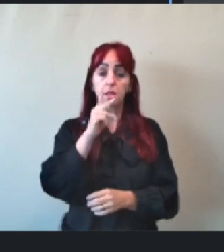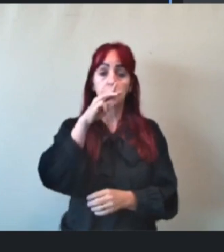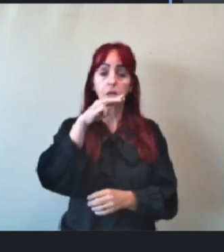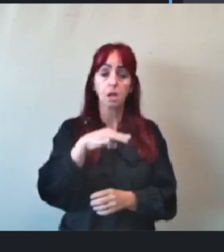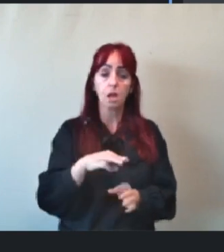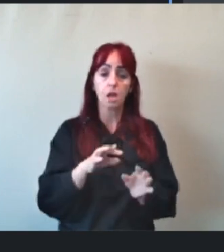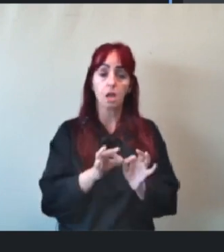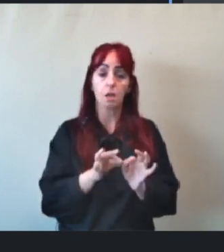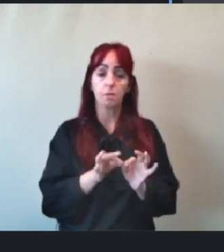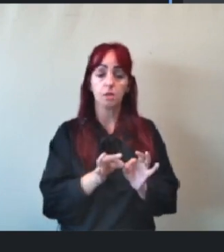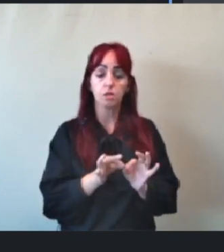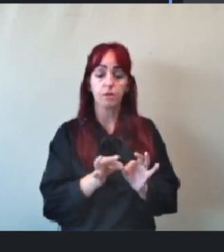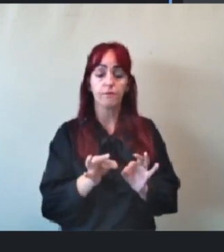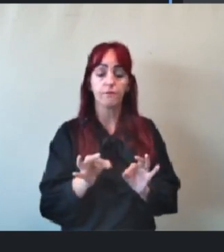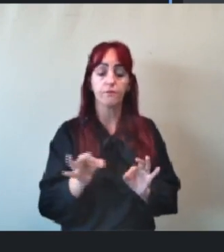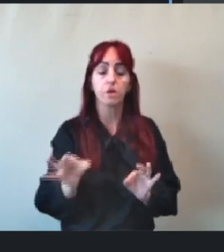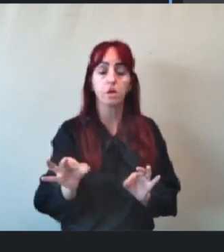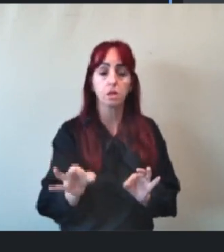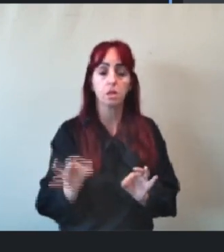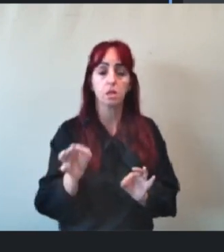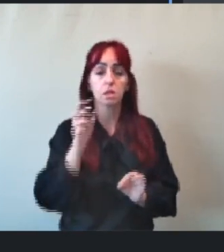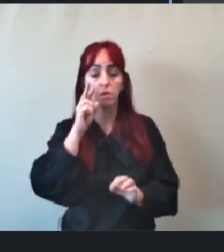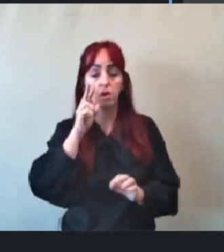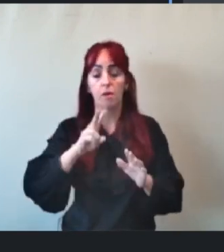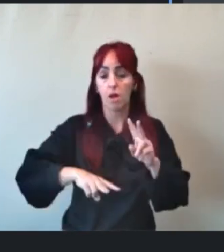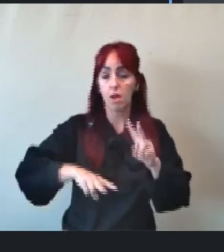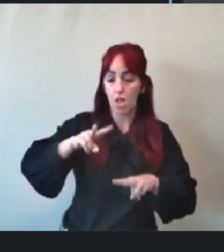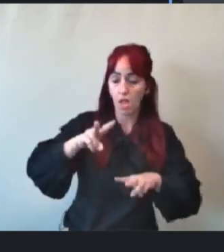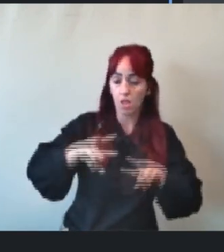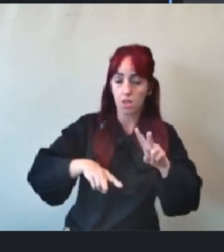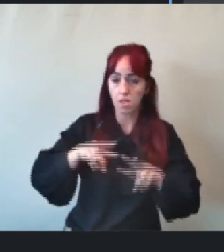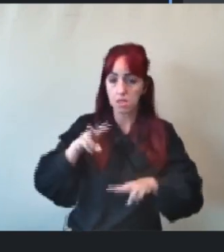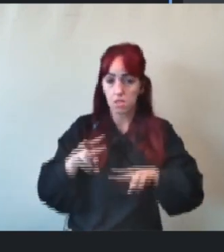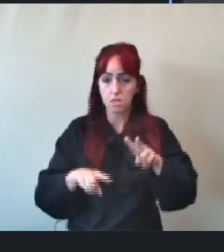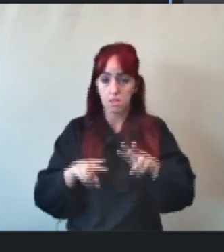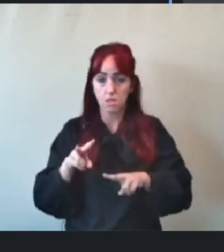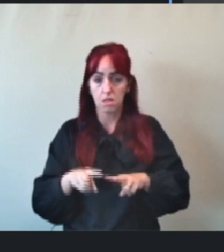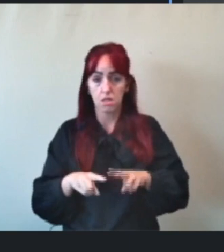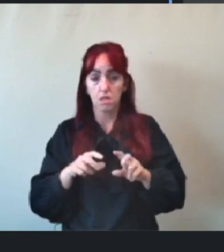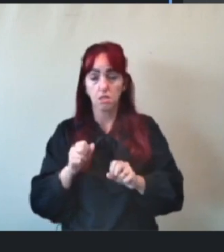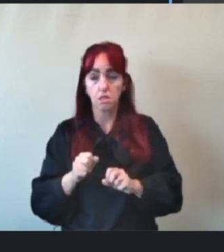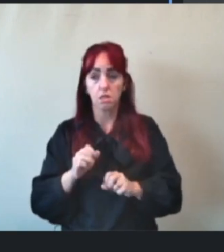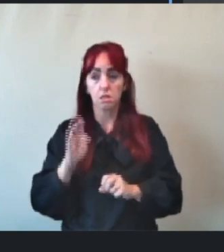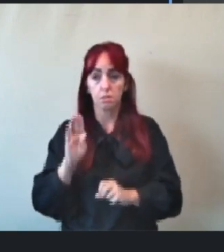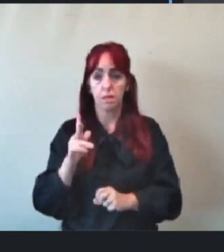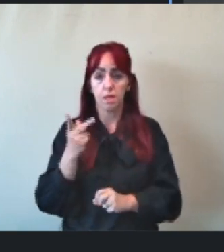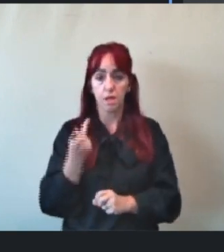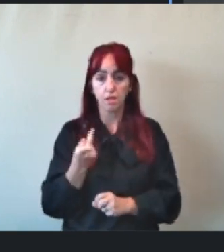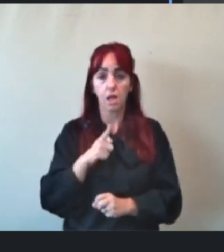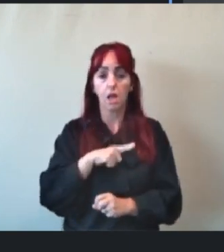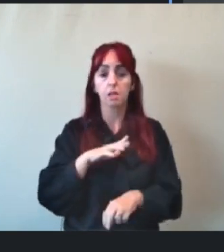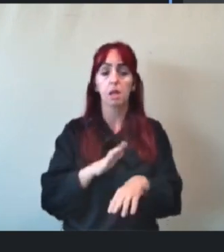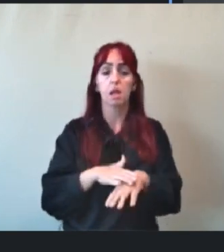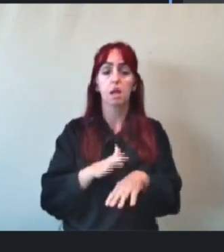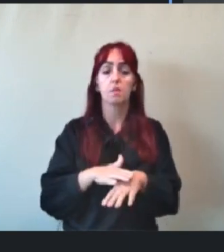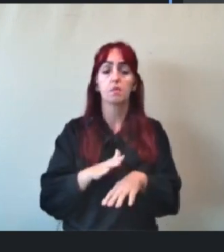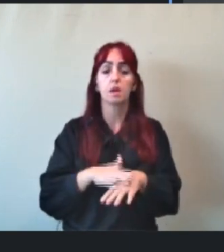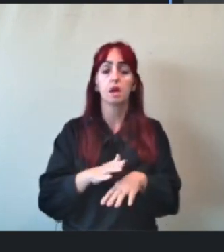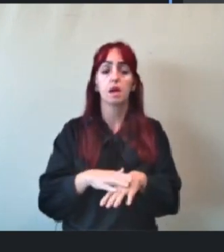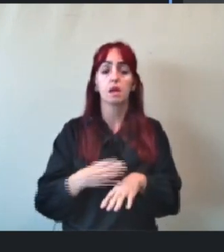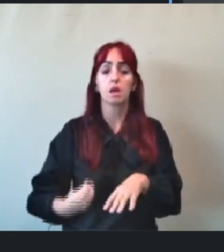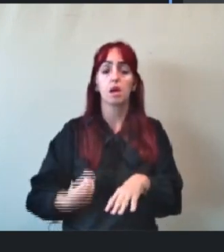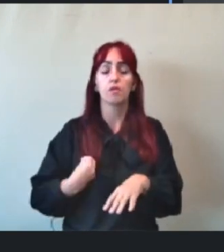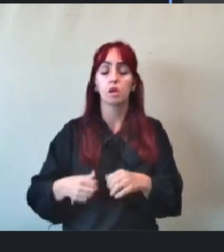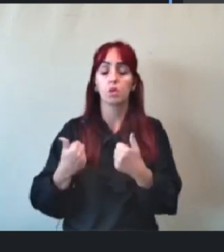foram avaliadas das vias de Belo Horizonte, onde tem maior frequência de ônibus